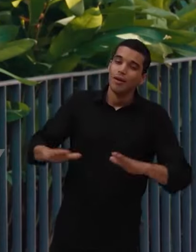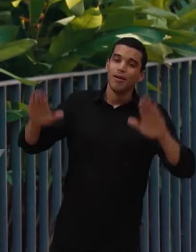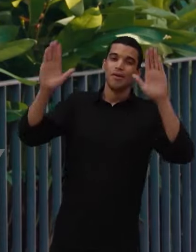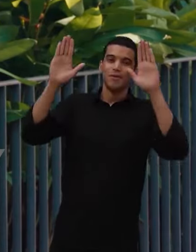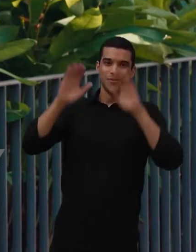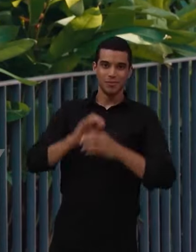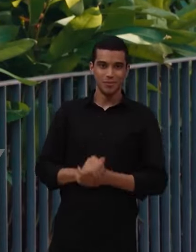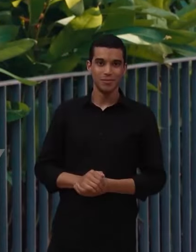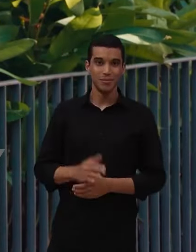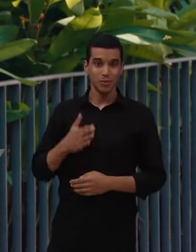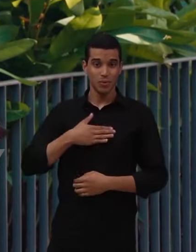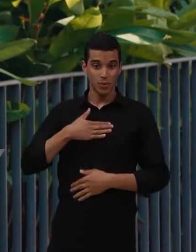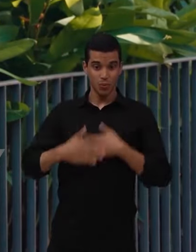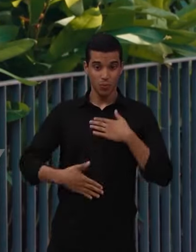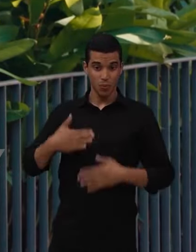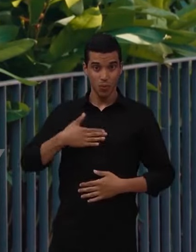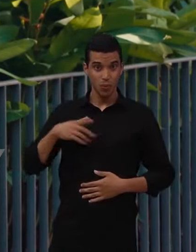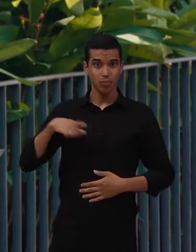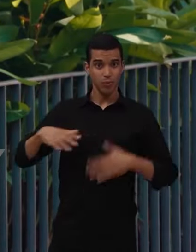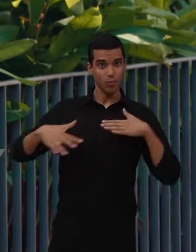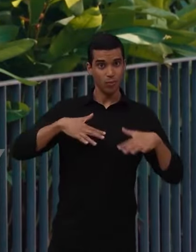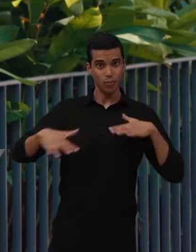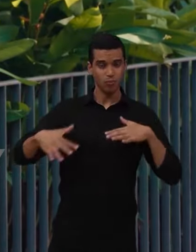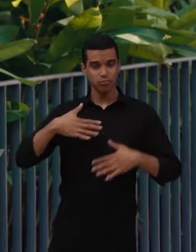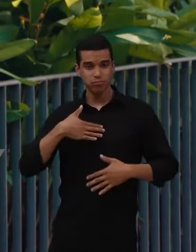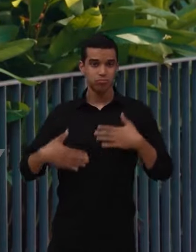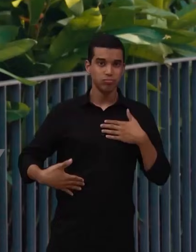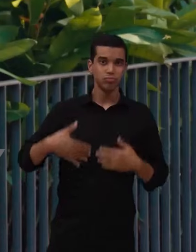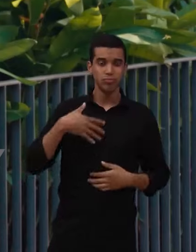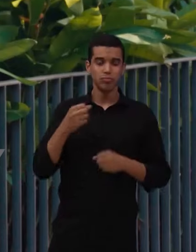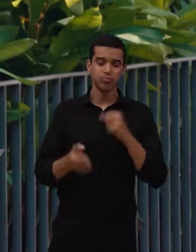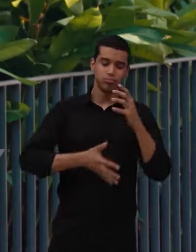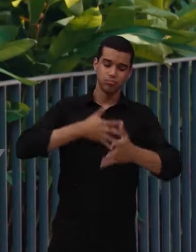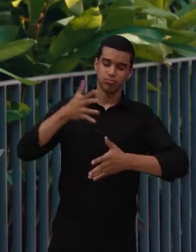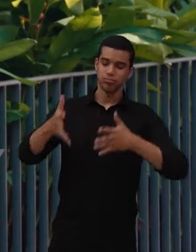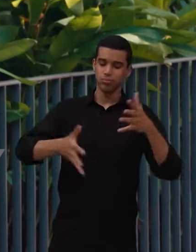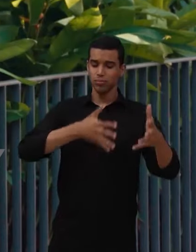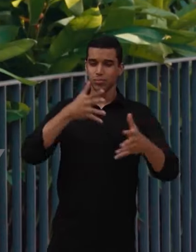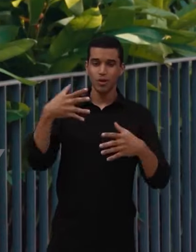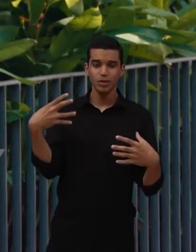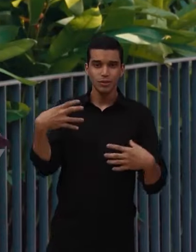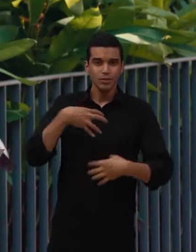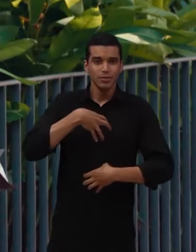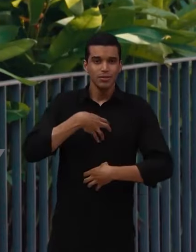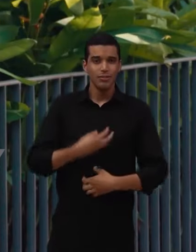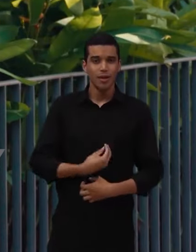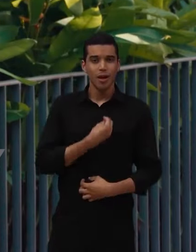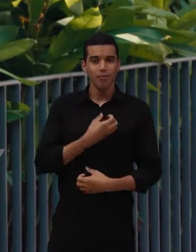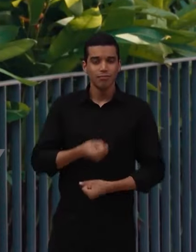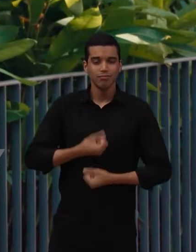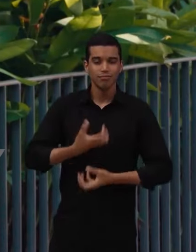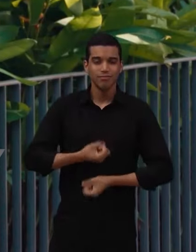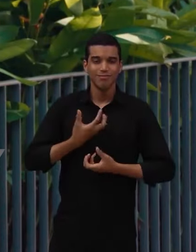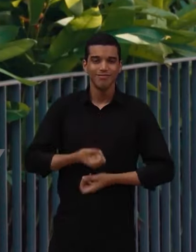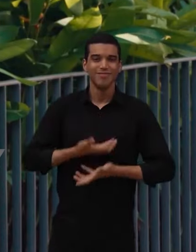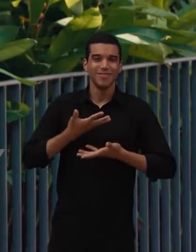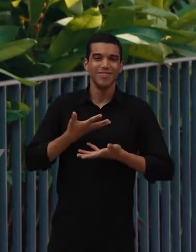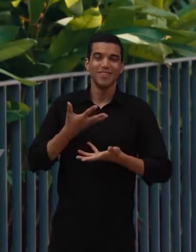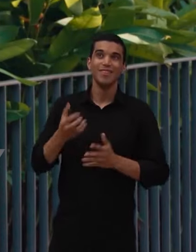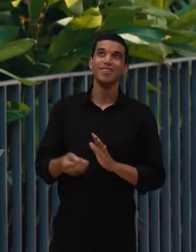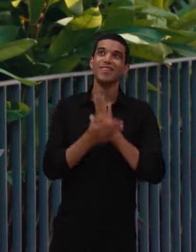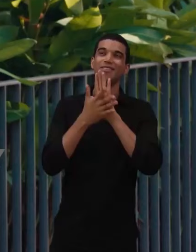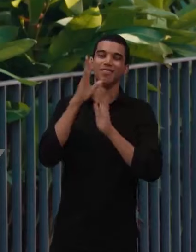ação. O nosso corpo se movimenta, a nossa vida ela é tocada, e isso